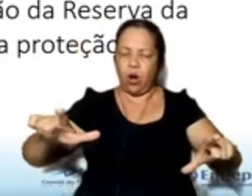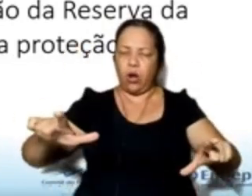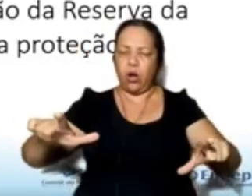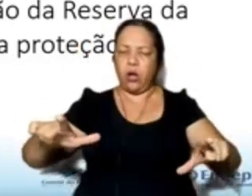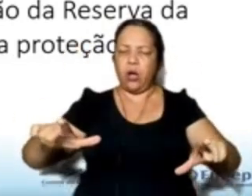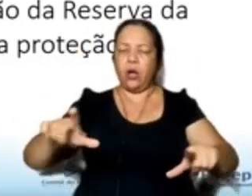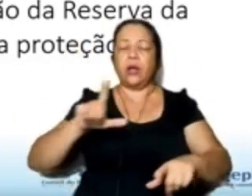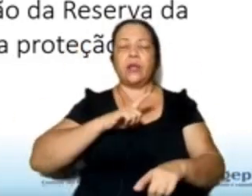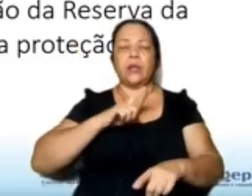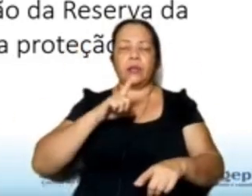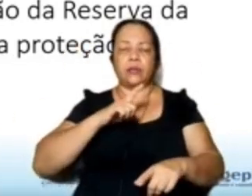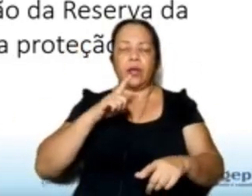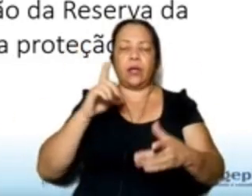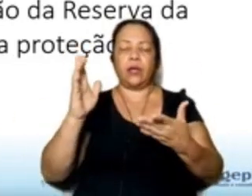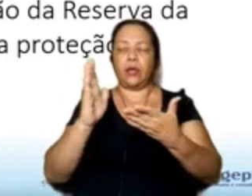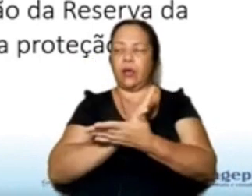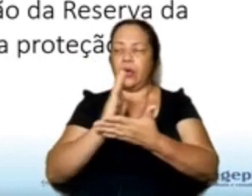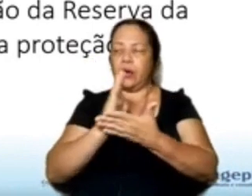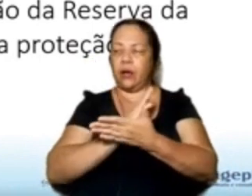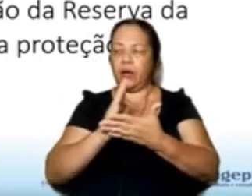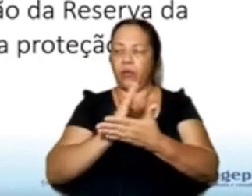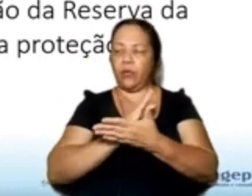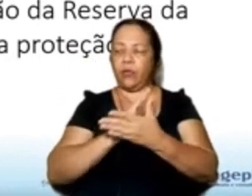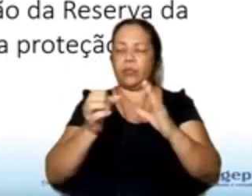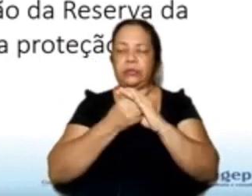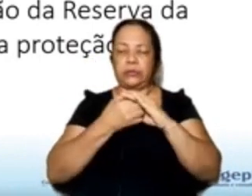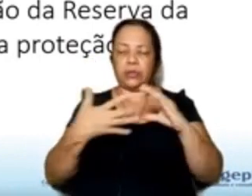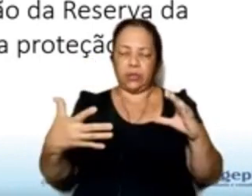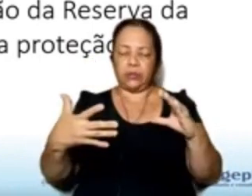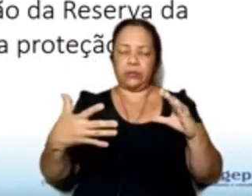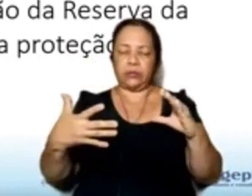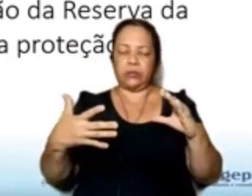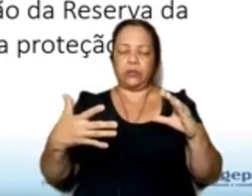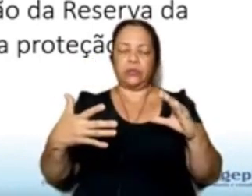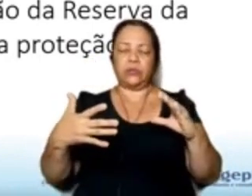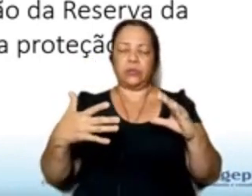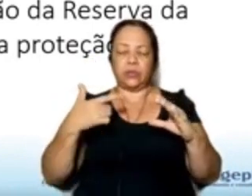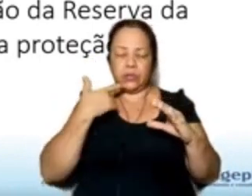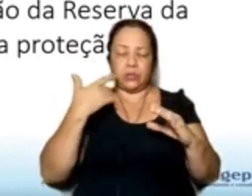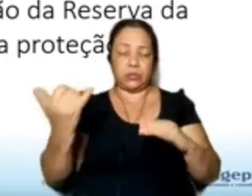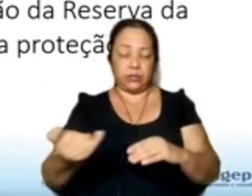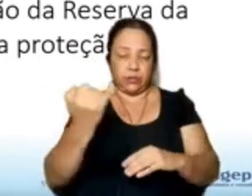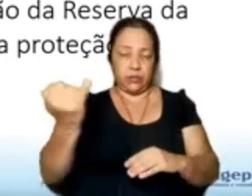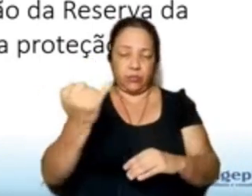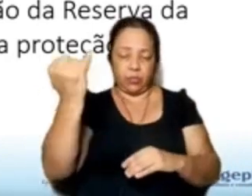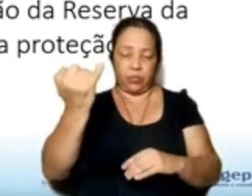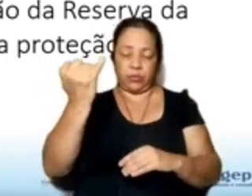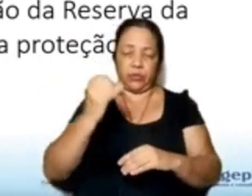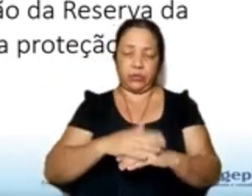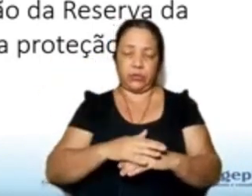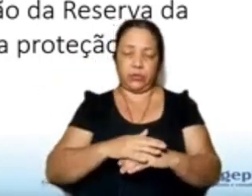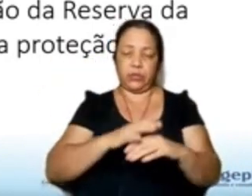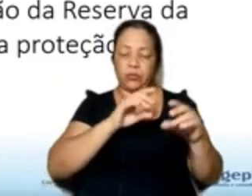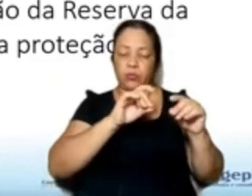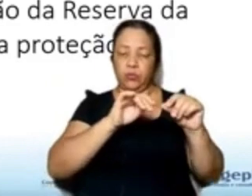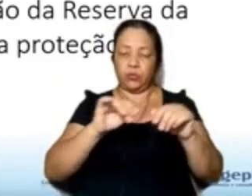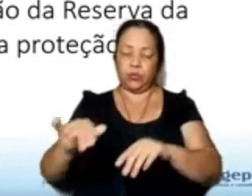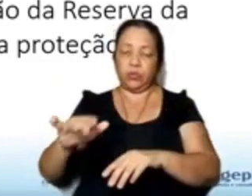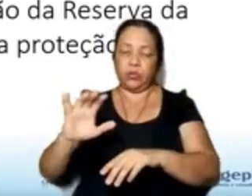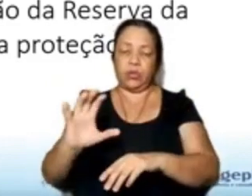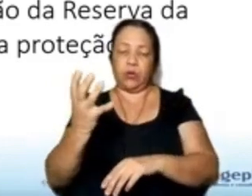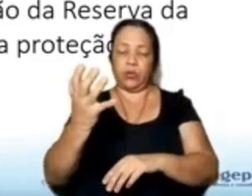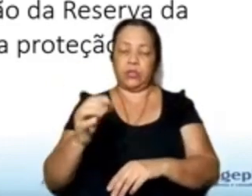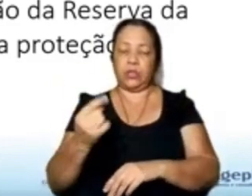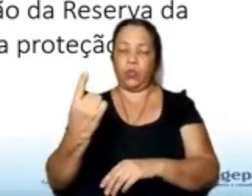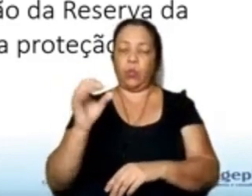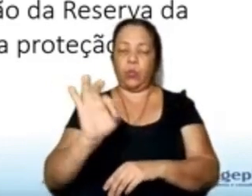fisionomias raras, que no mapa de vegetação e uso do solo do DF, elas estão ocorrendo em menos de 1% do